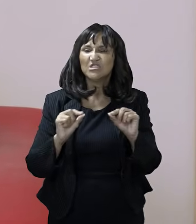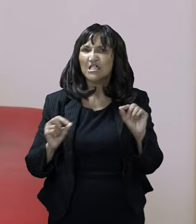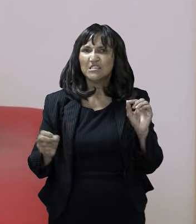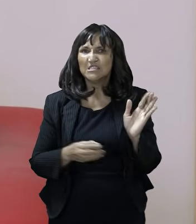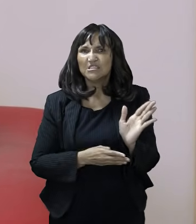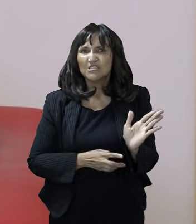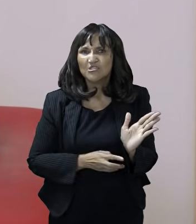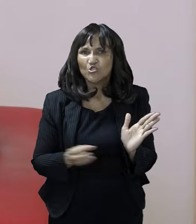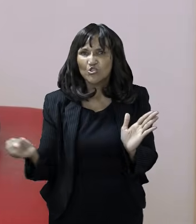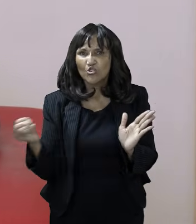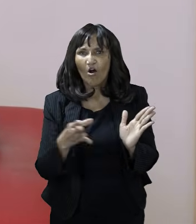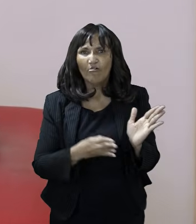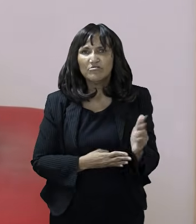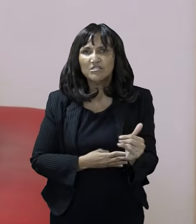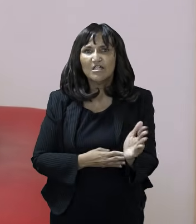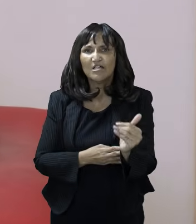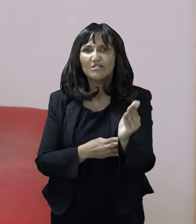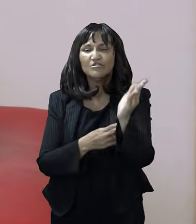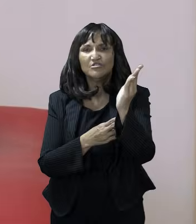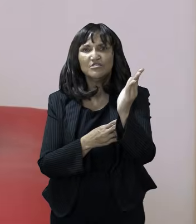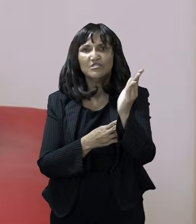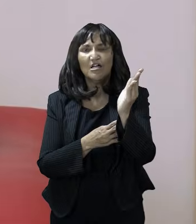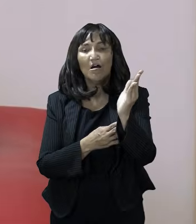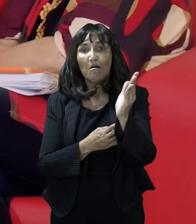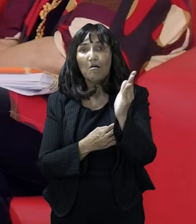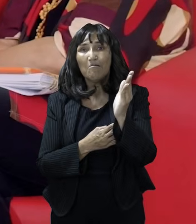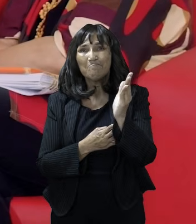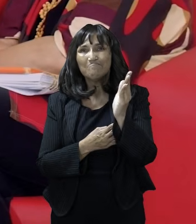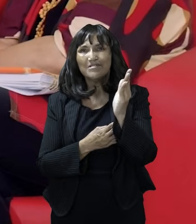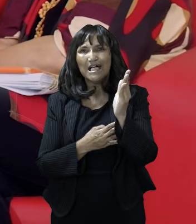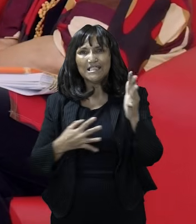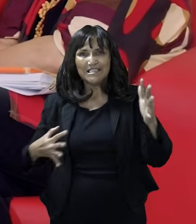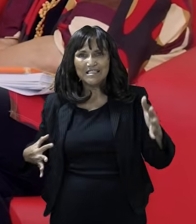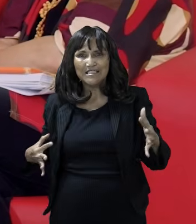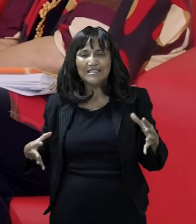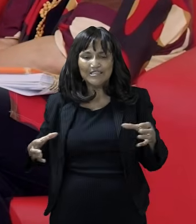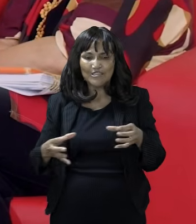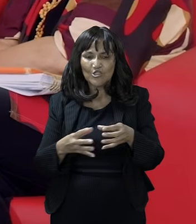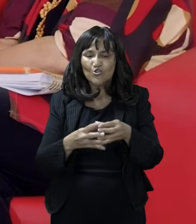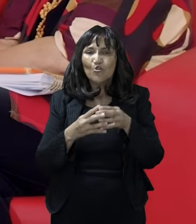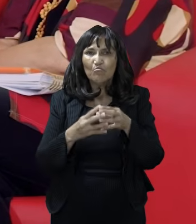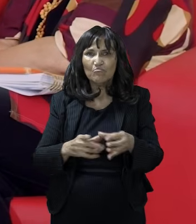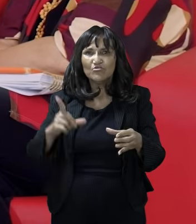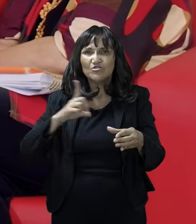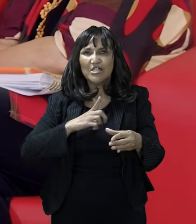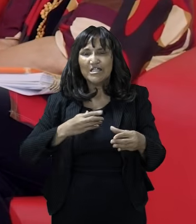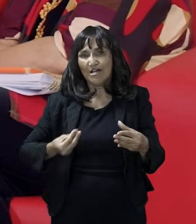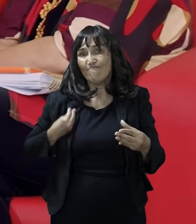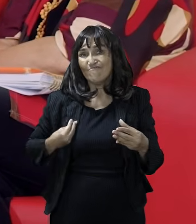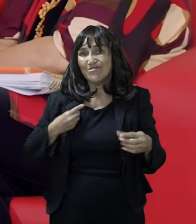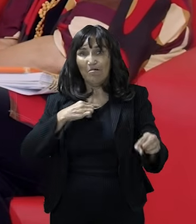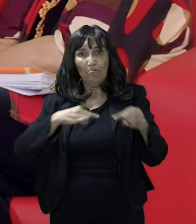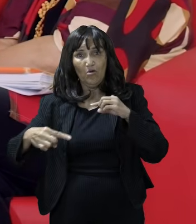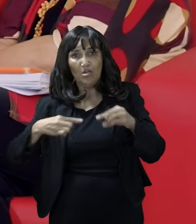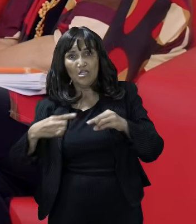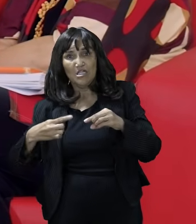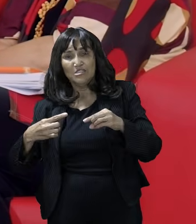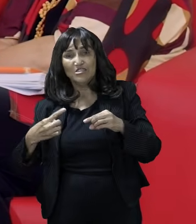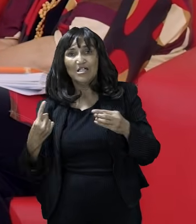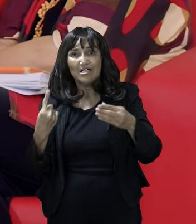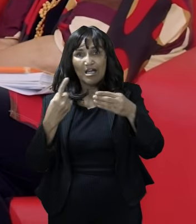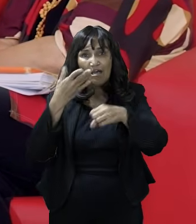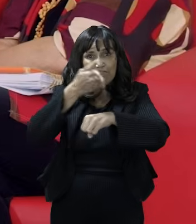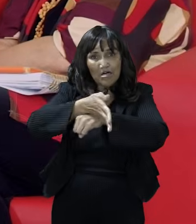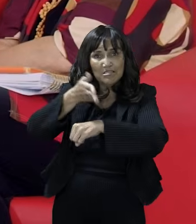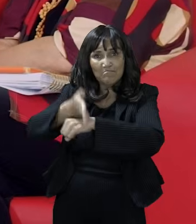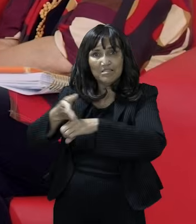tecnologias, mas a interferência que esses grandes grupos, essas big techs têm na vida política, na interferência na